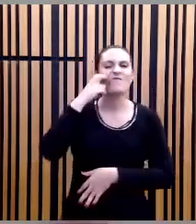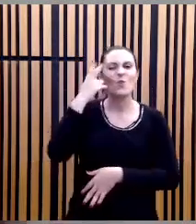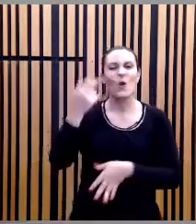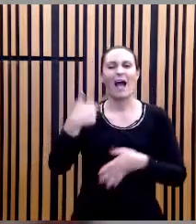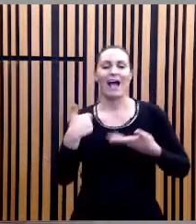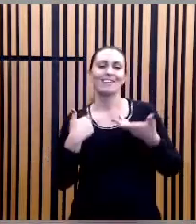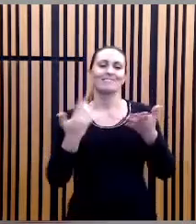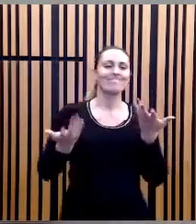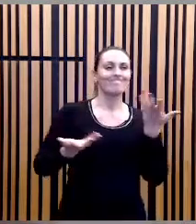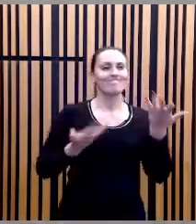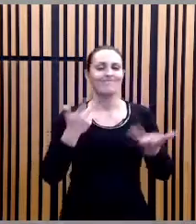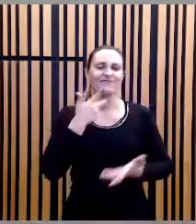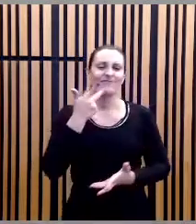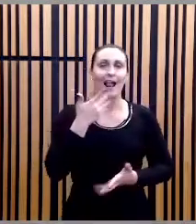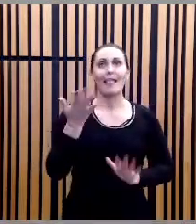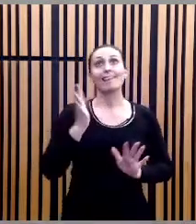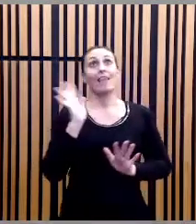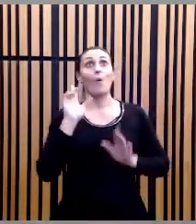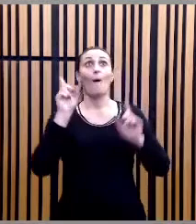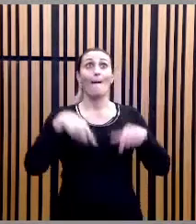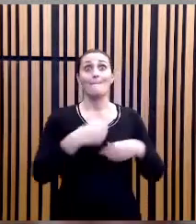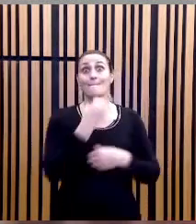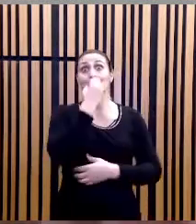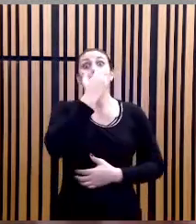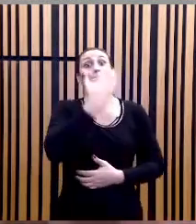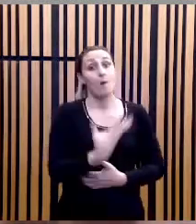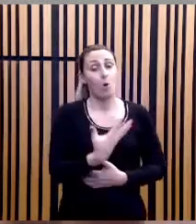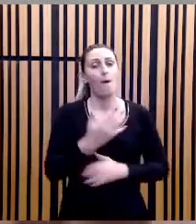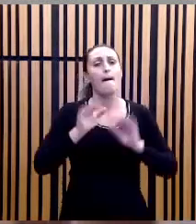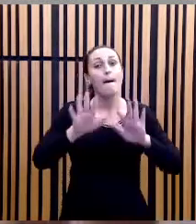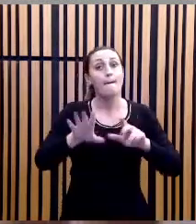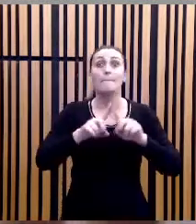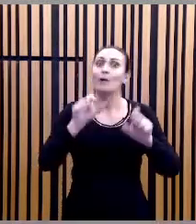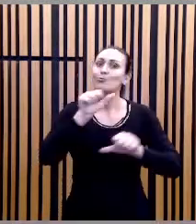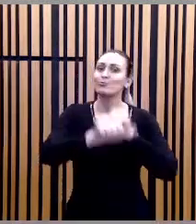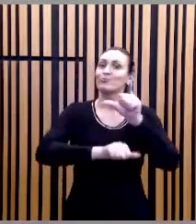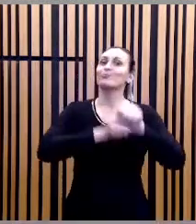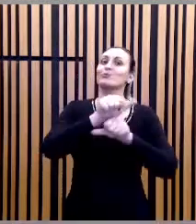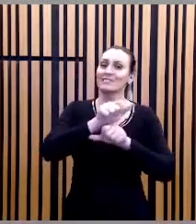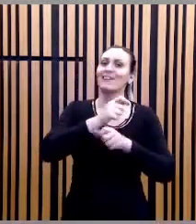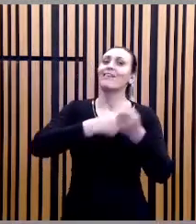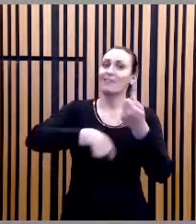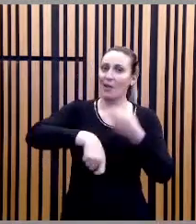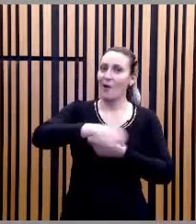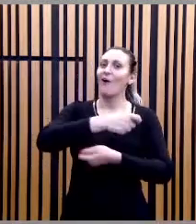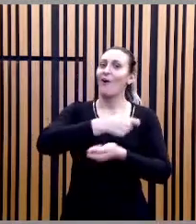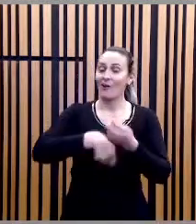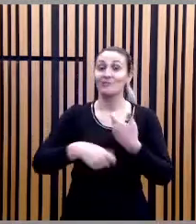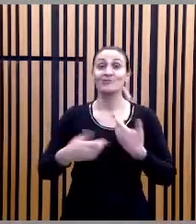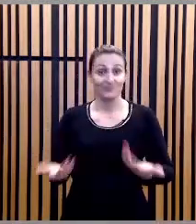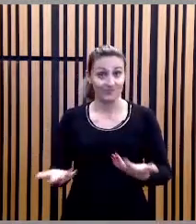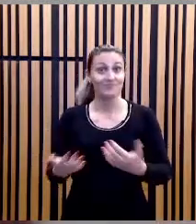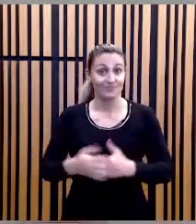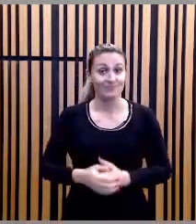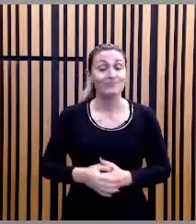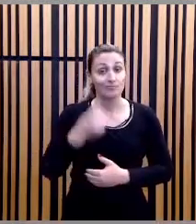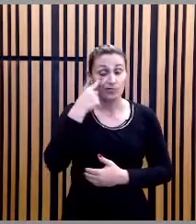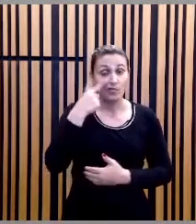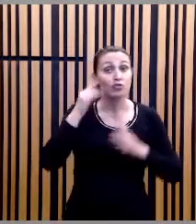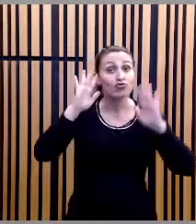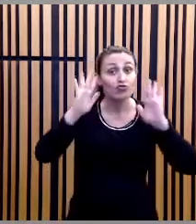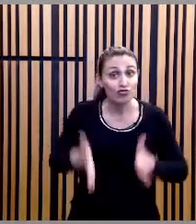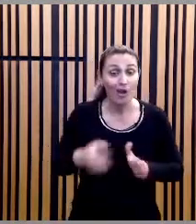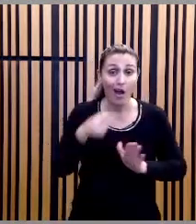a minha ideia, não sei se é tão boa assim. Se tornar um negócio. E aí já está nos Estados